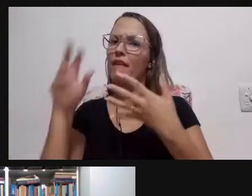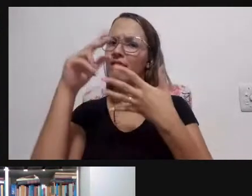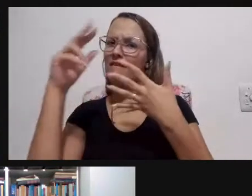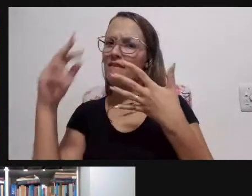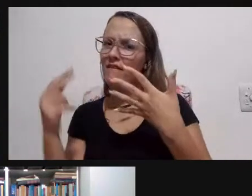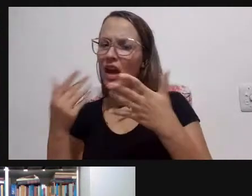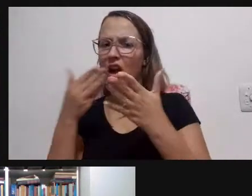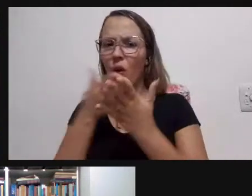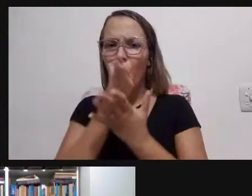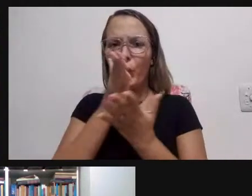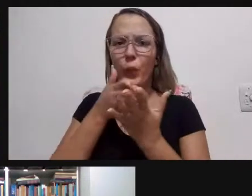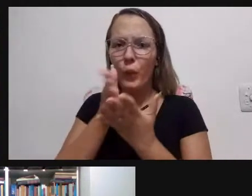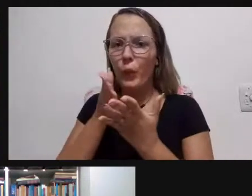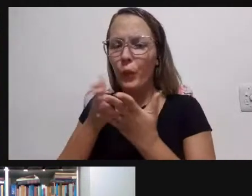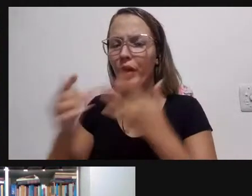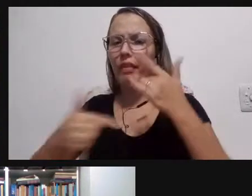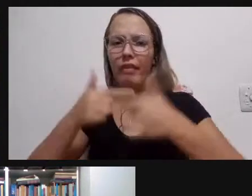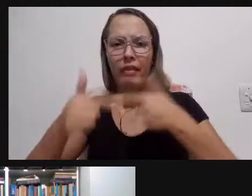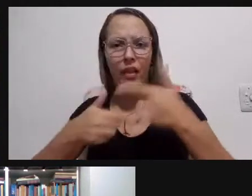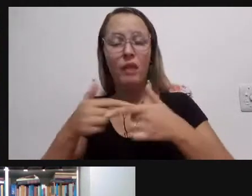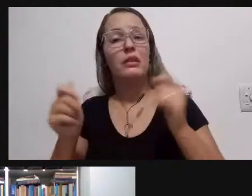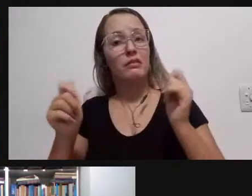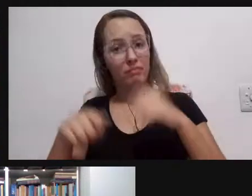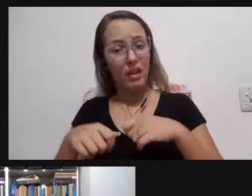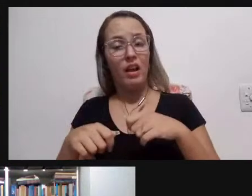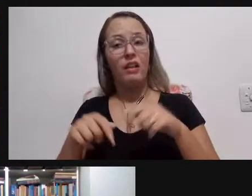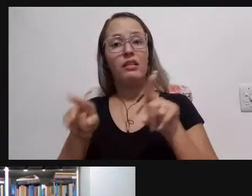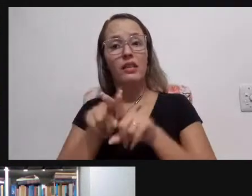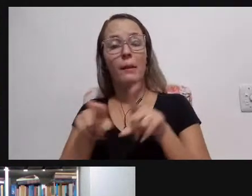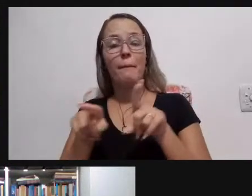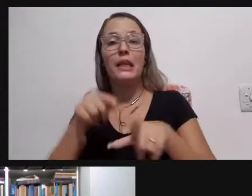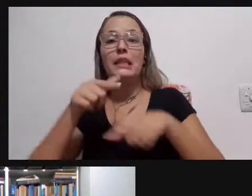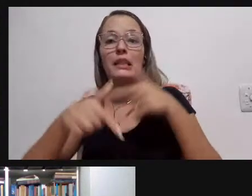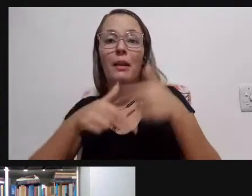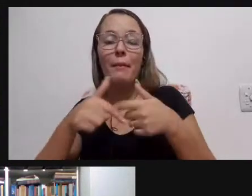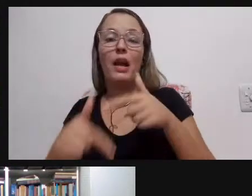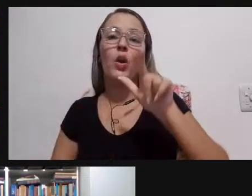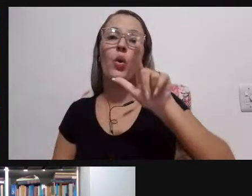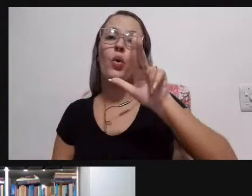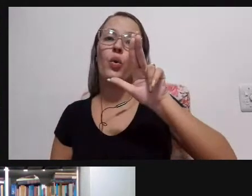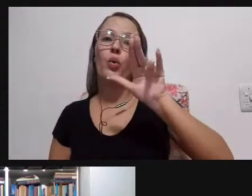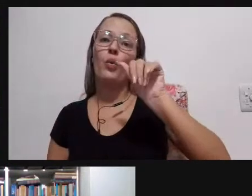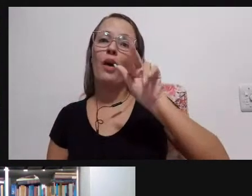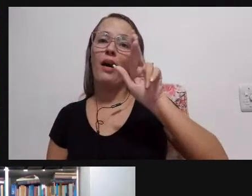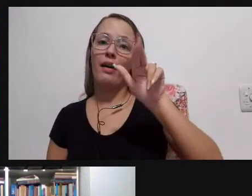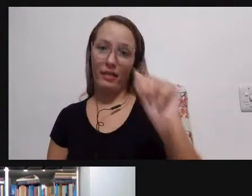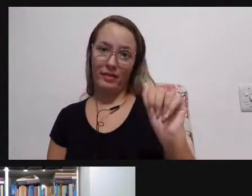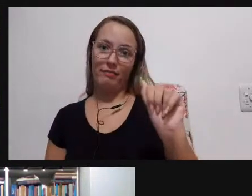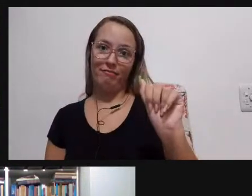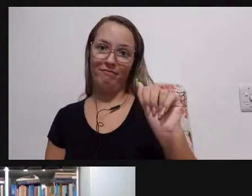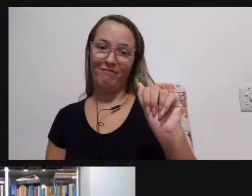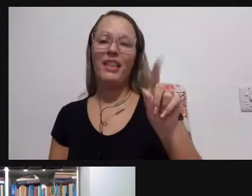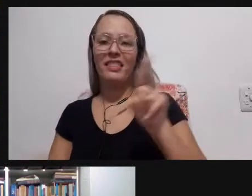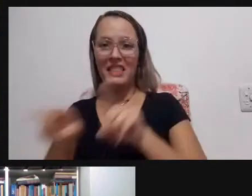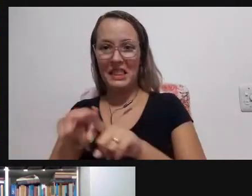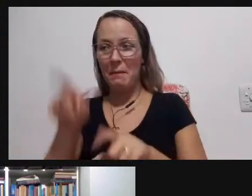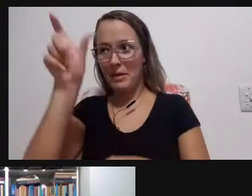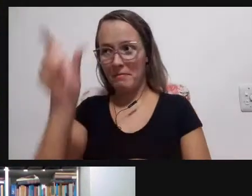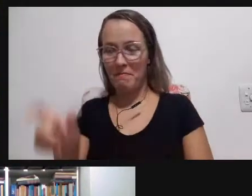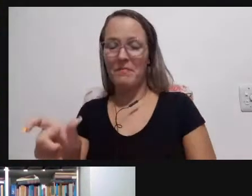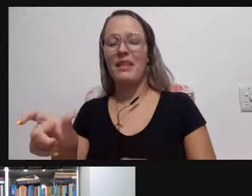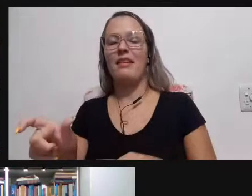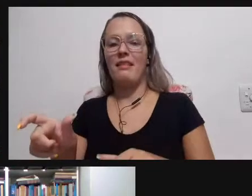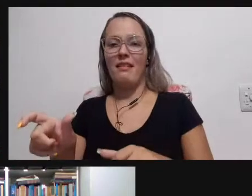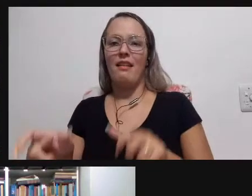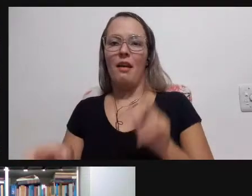maravilhoso, a Luara, que é a filha do Emetério Santos, que é um professor negro maranhense que se destaca no Rio de Janeiro no